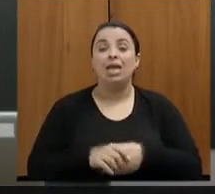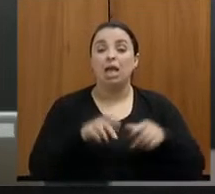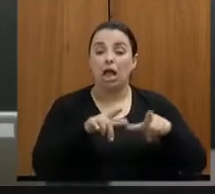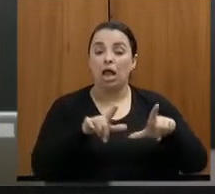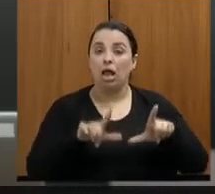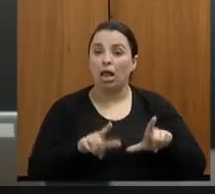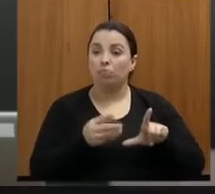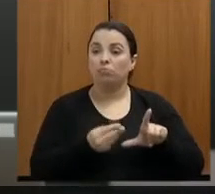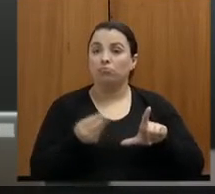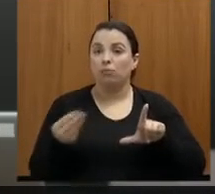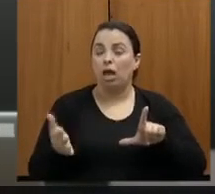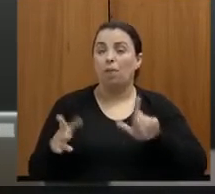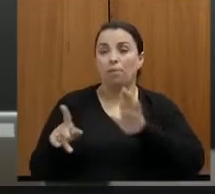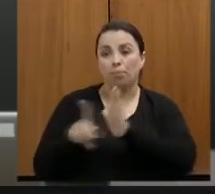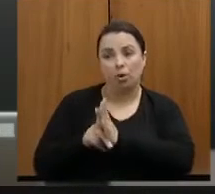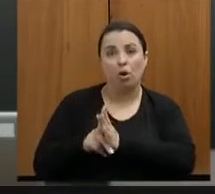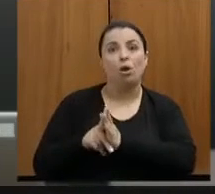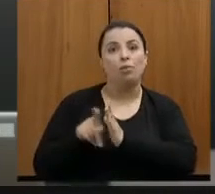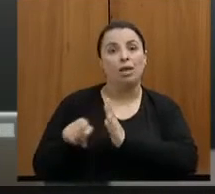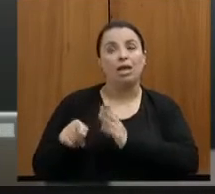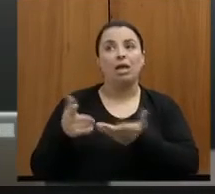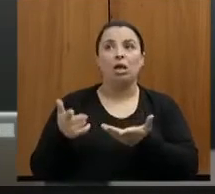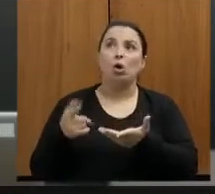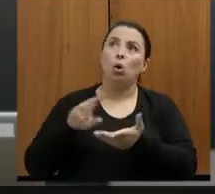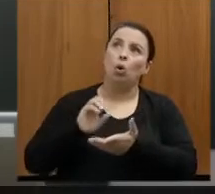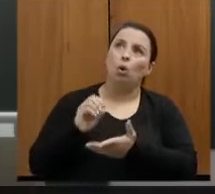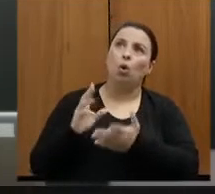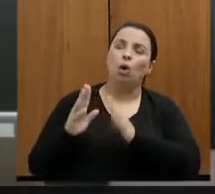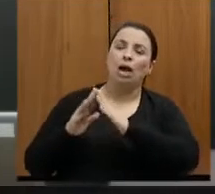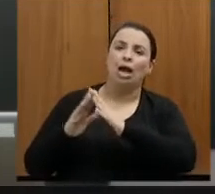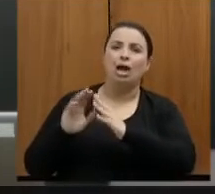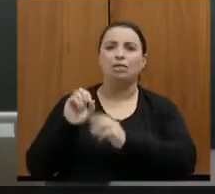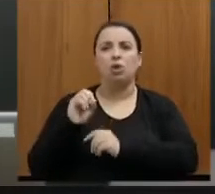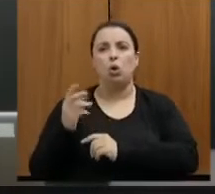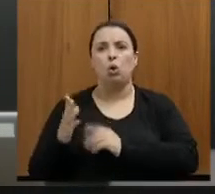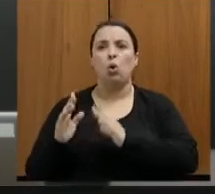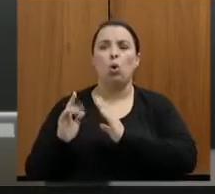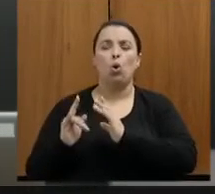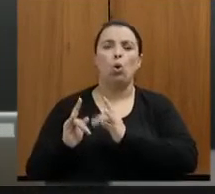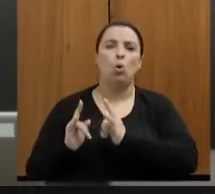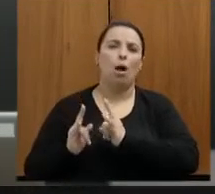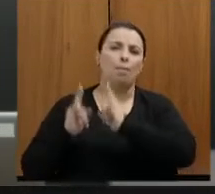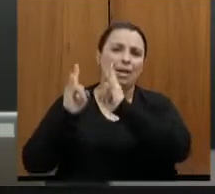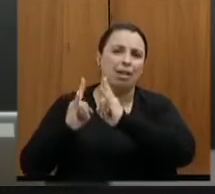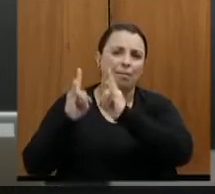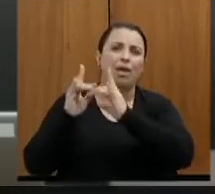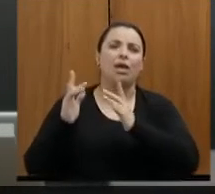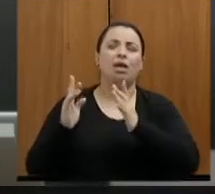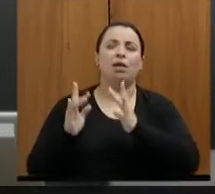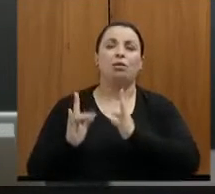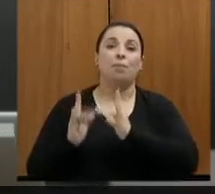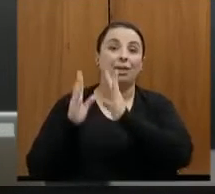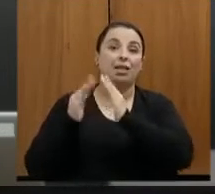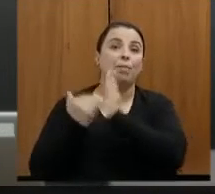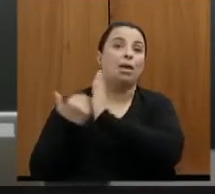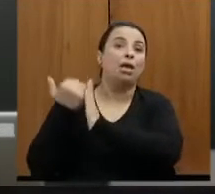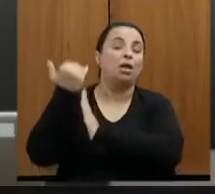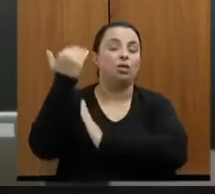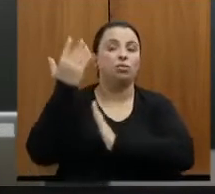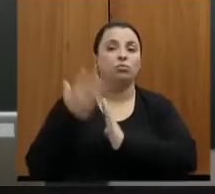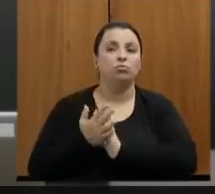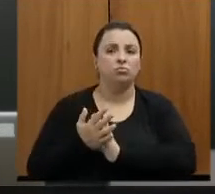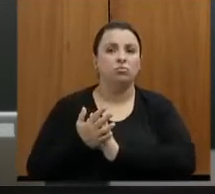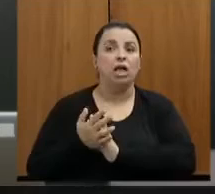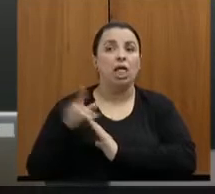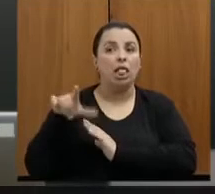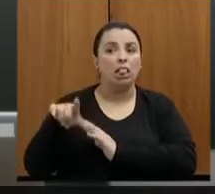comerciais, industriais, conjuntos habitacionais e condomínios produz desdobramentos positivos,